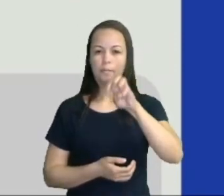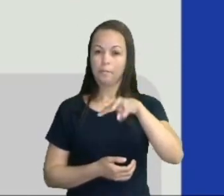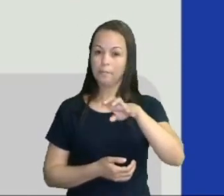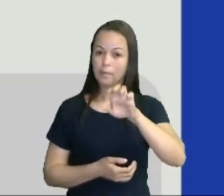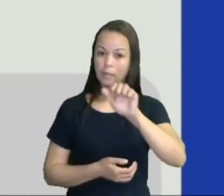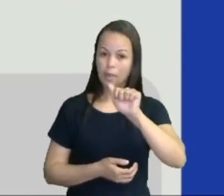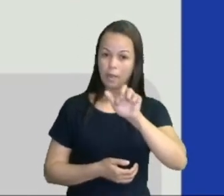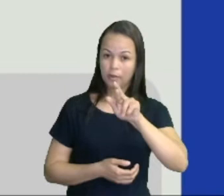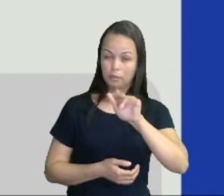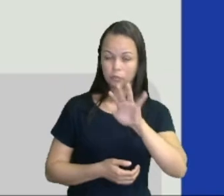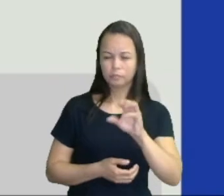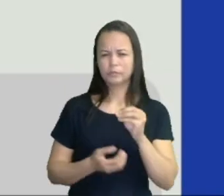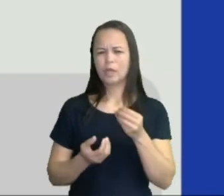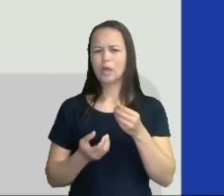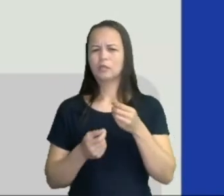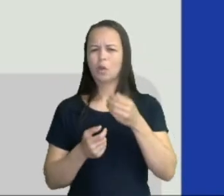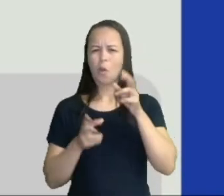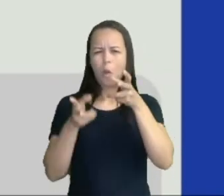autoproclamação